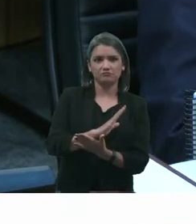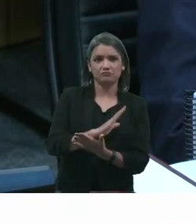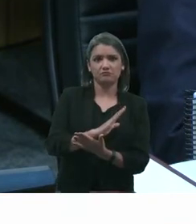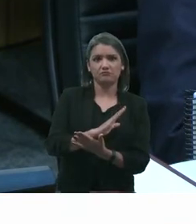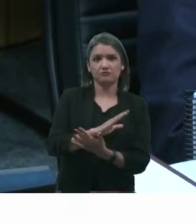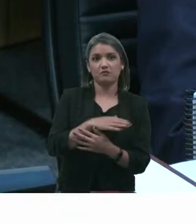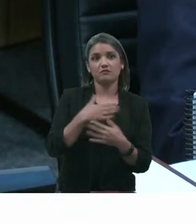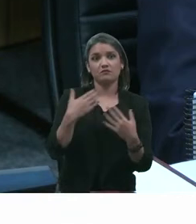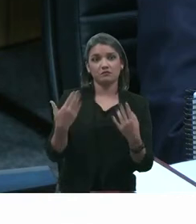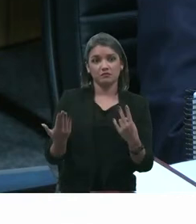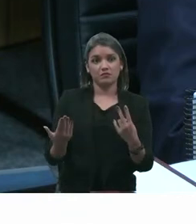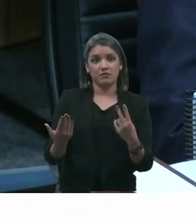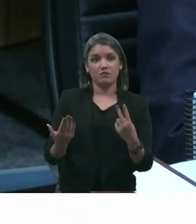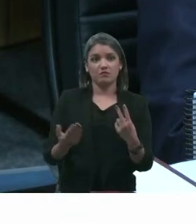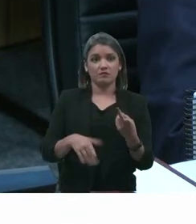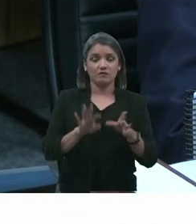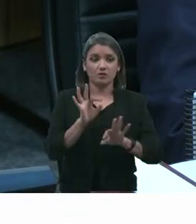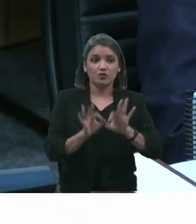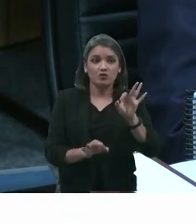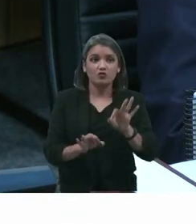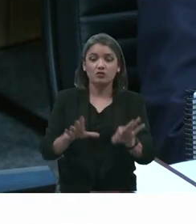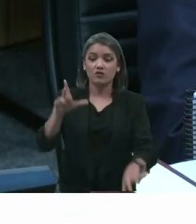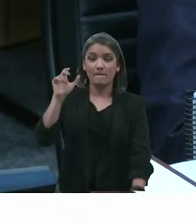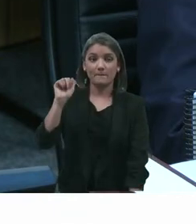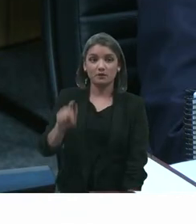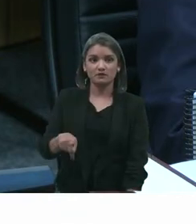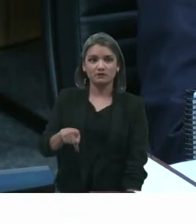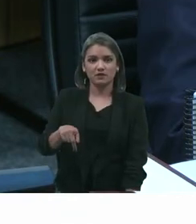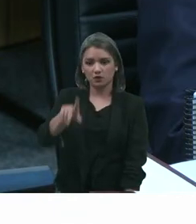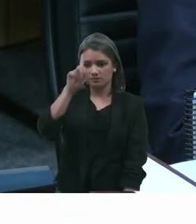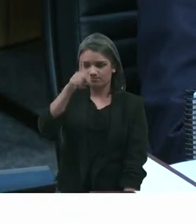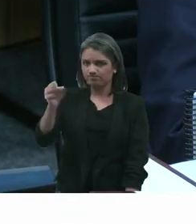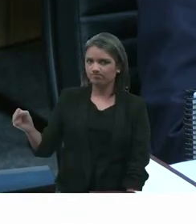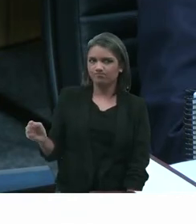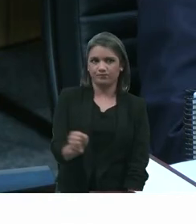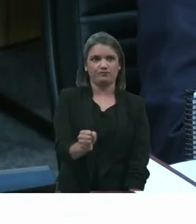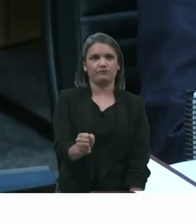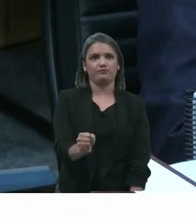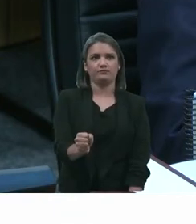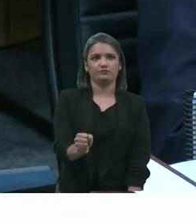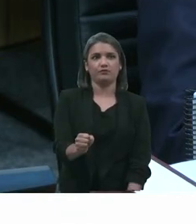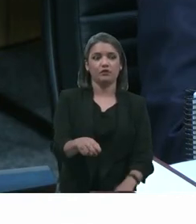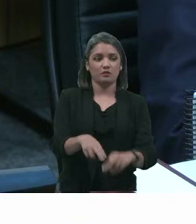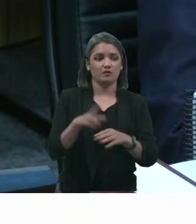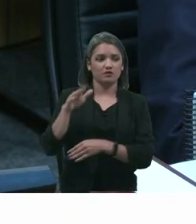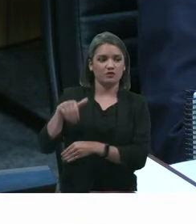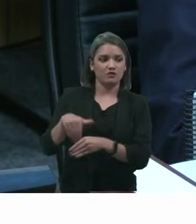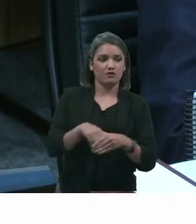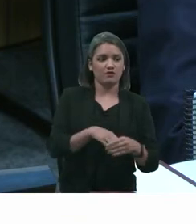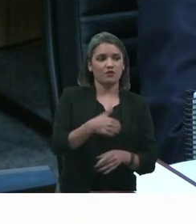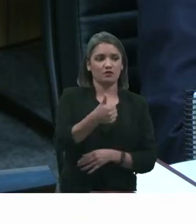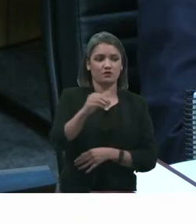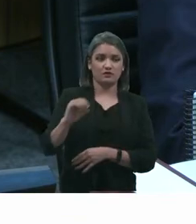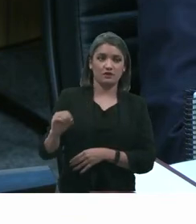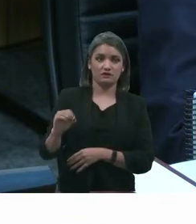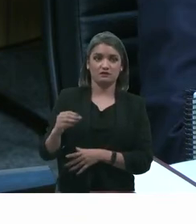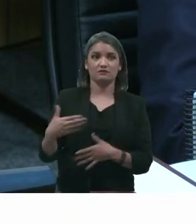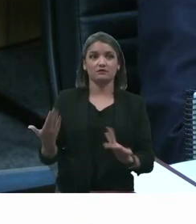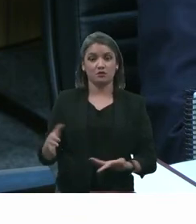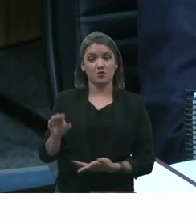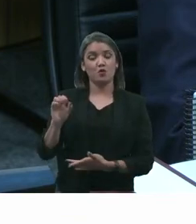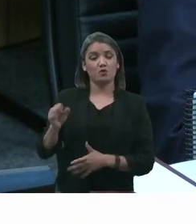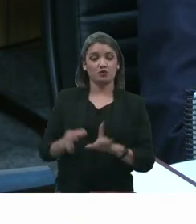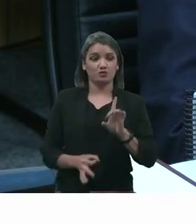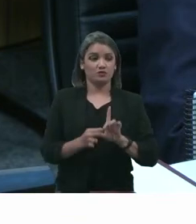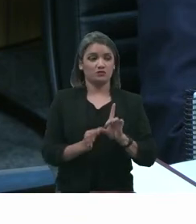o magistrado é aposentado compulsoriamente por 10 votos, né, com 8 desembargadores